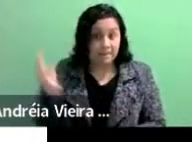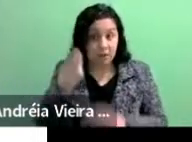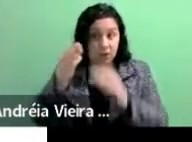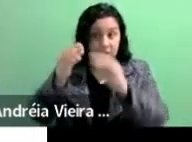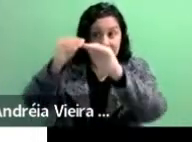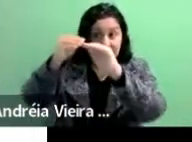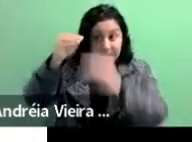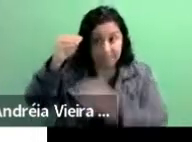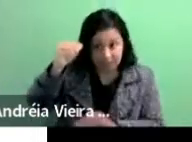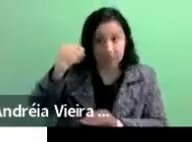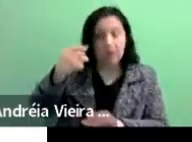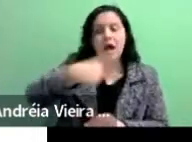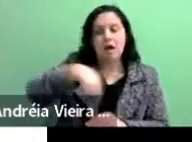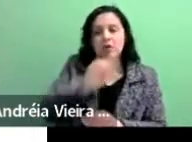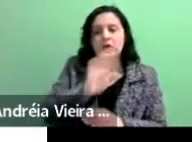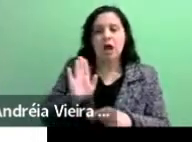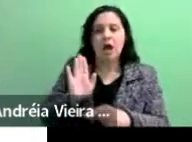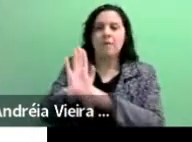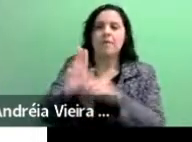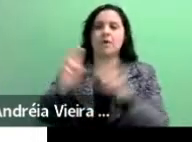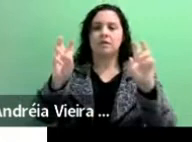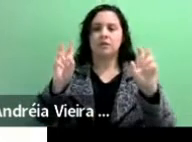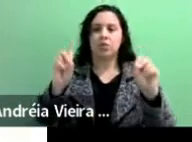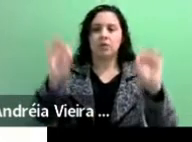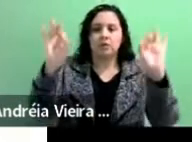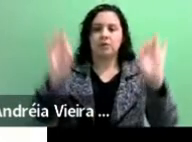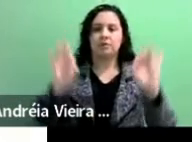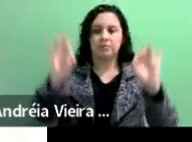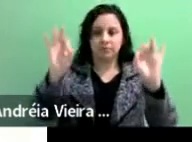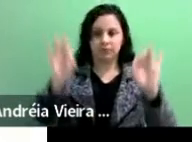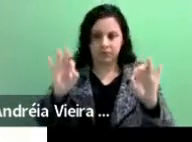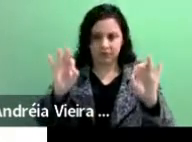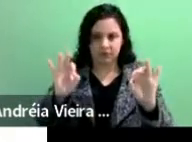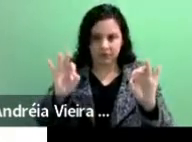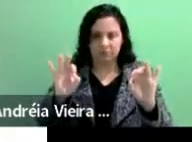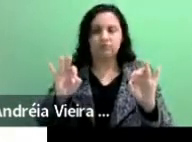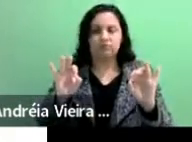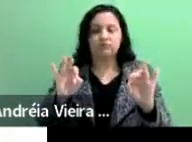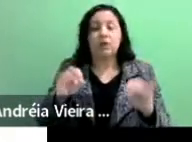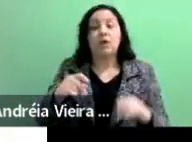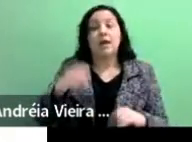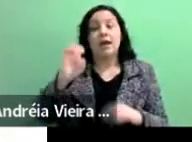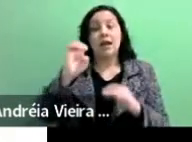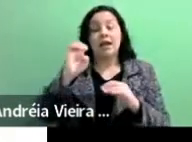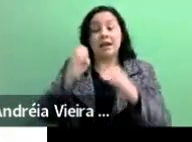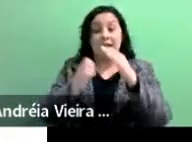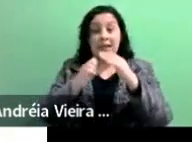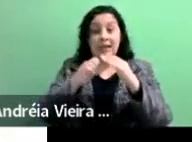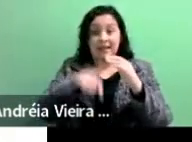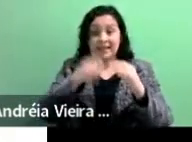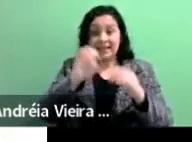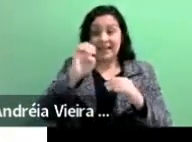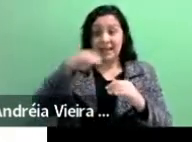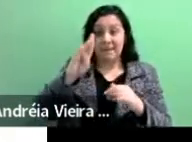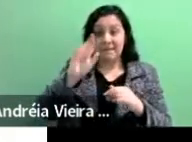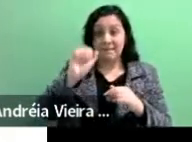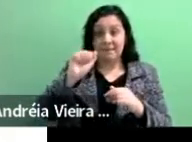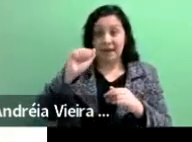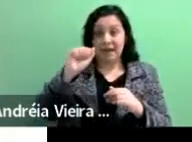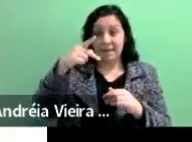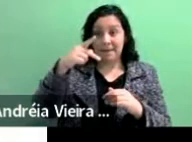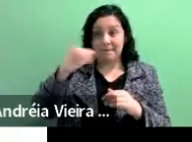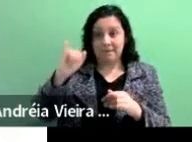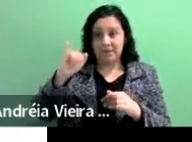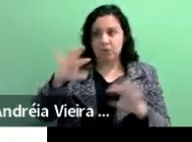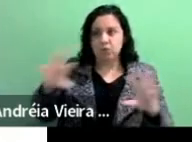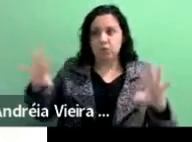Então, esse é o modelo que a Embrapi foi muito conhecida, só que nos últimos anos, até por conta de uma demanda grande